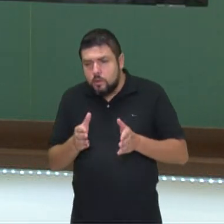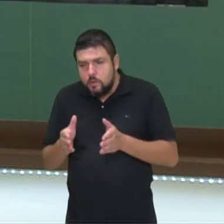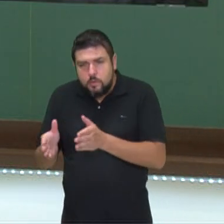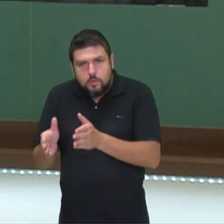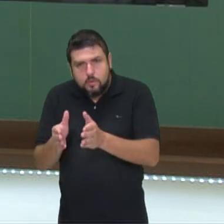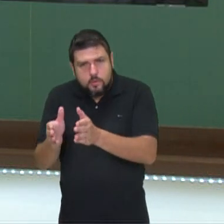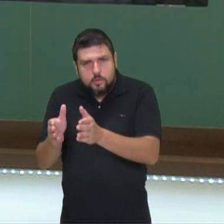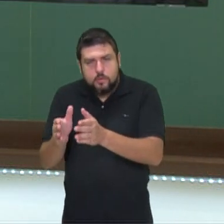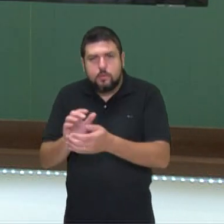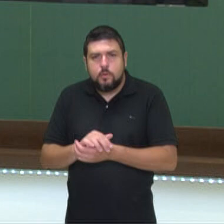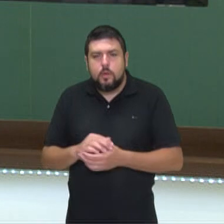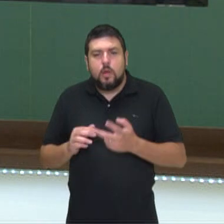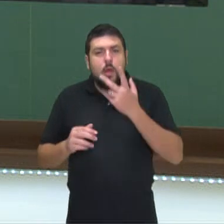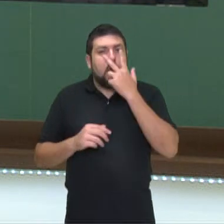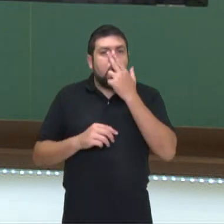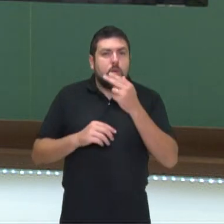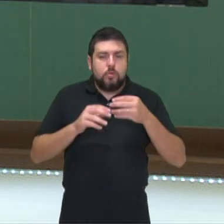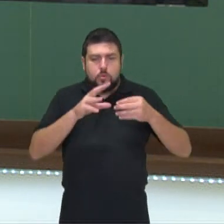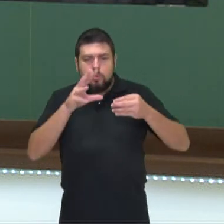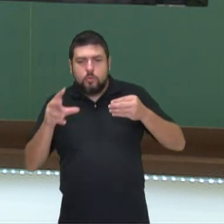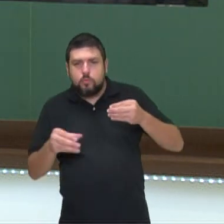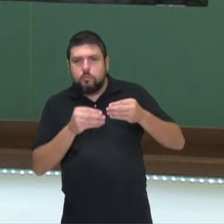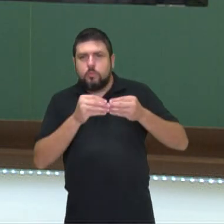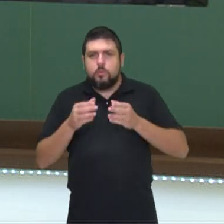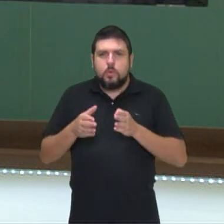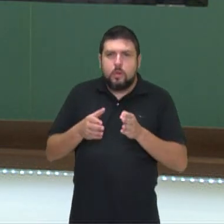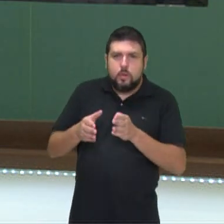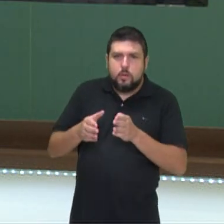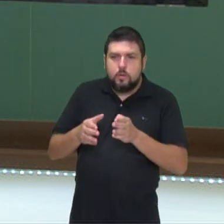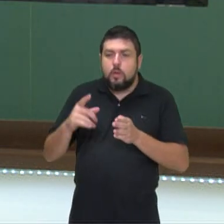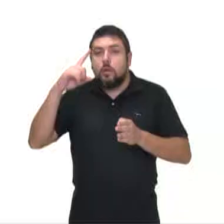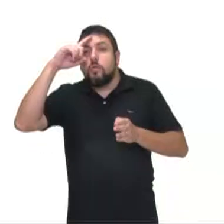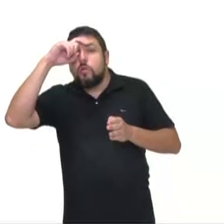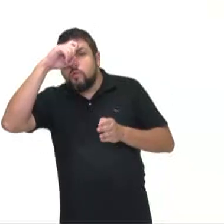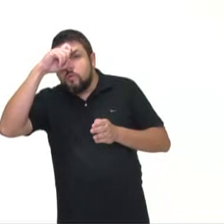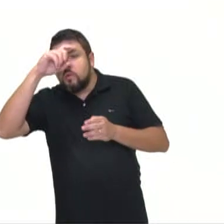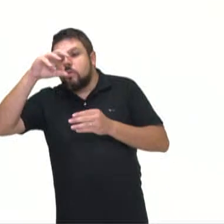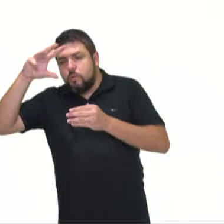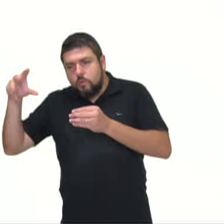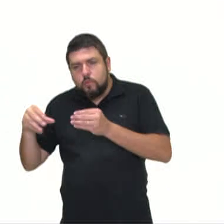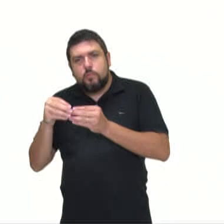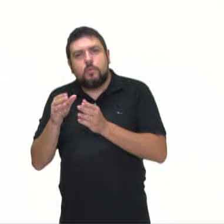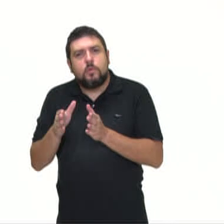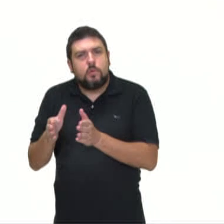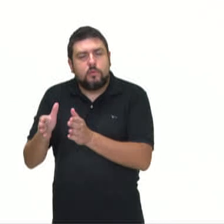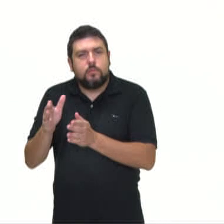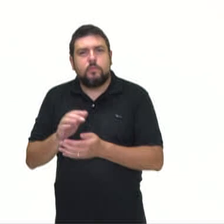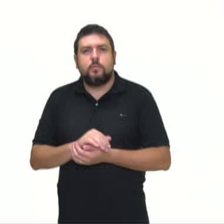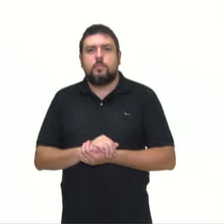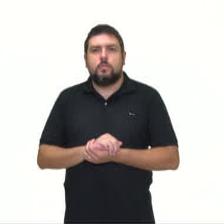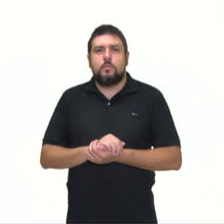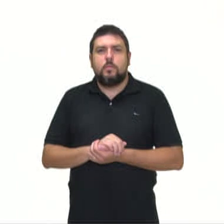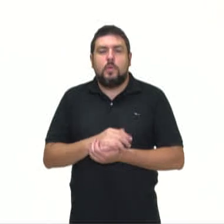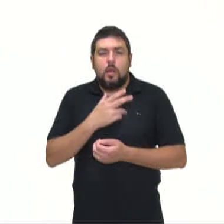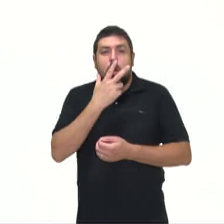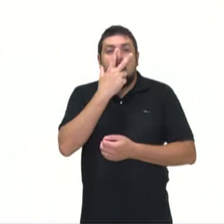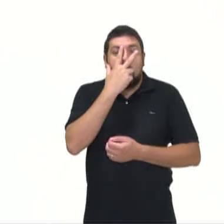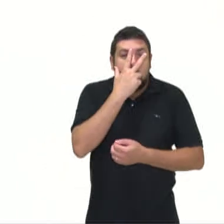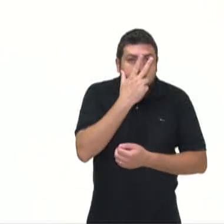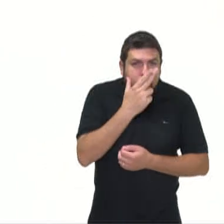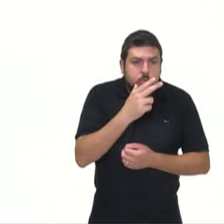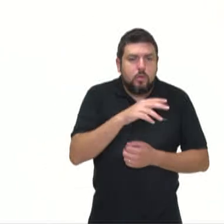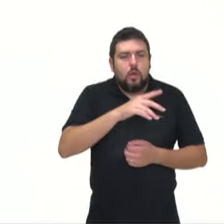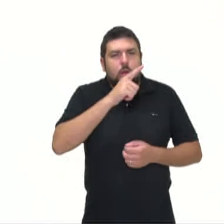verbo. Difícil, predicativo do objeto. Achou as marés um tanto rebeldes. Achou as